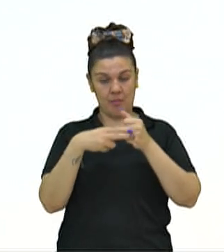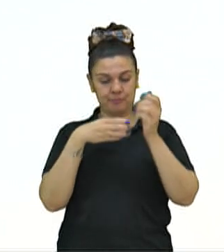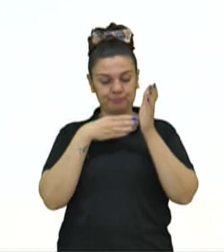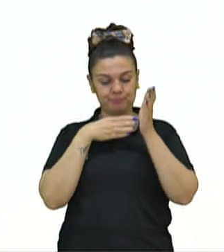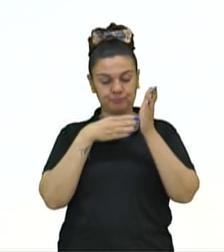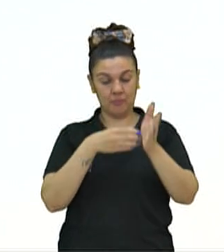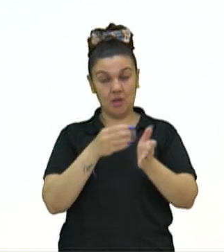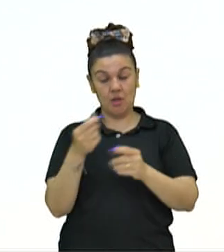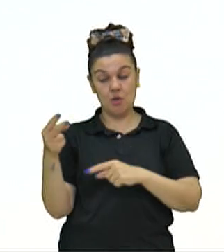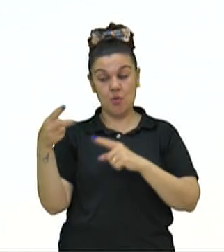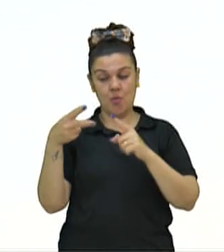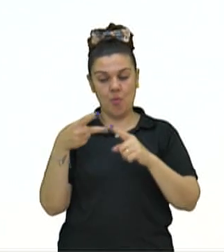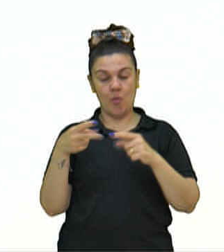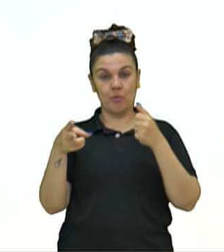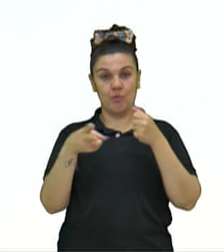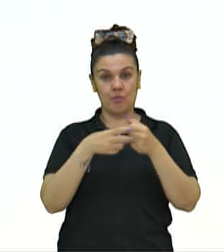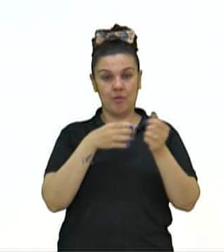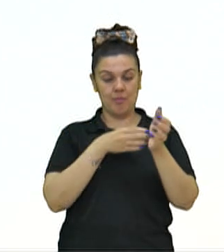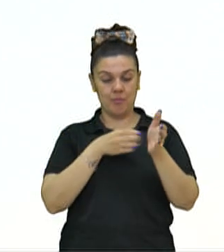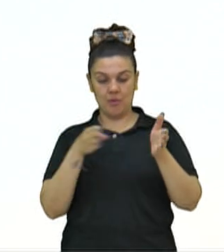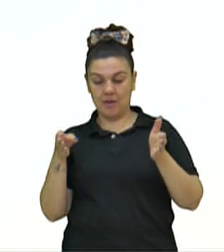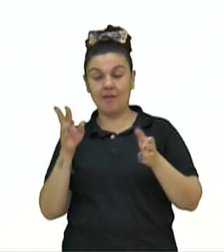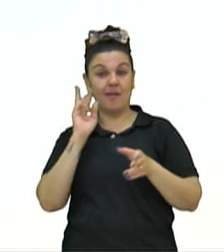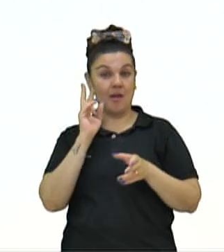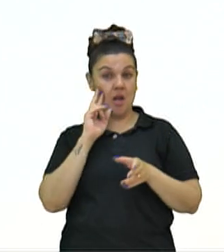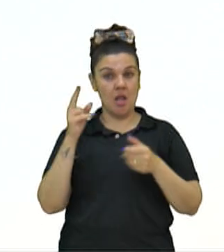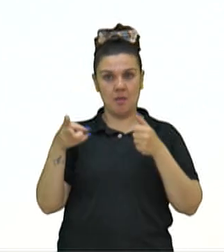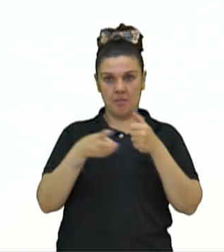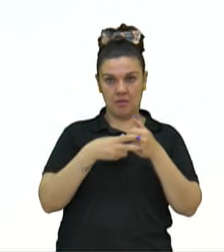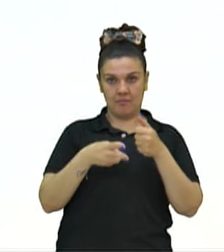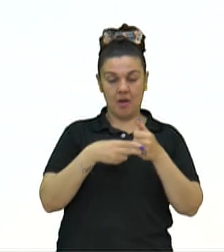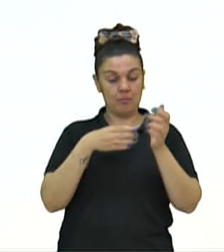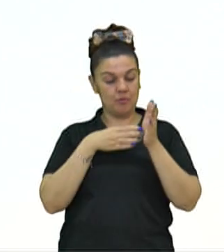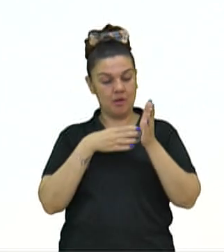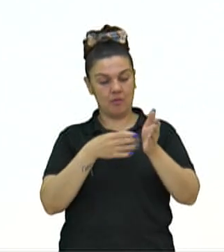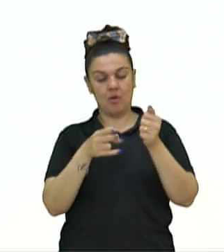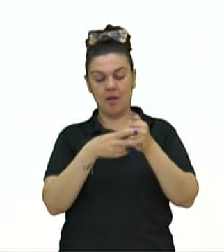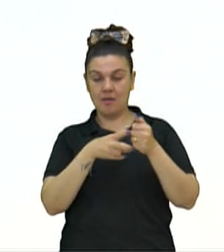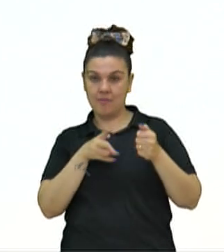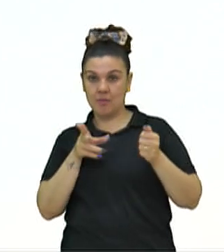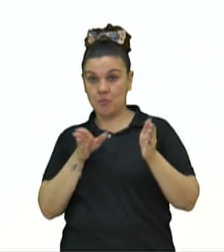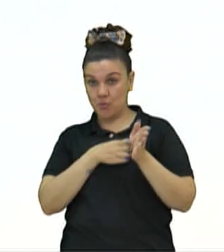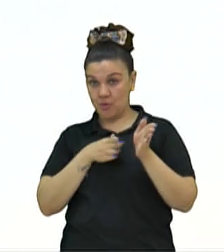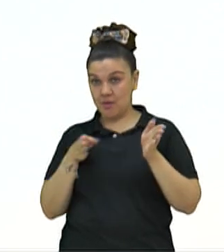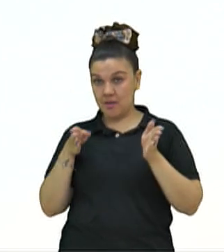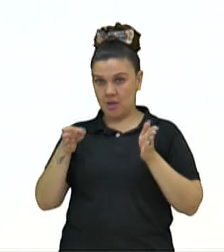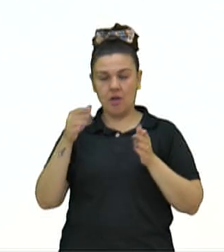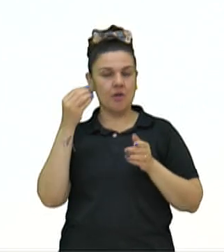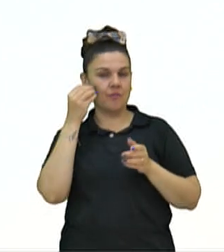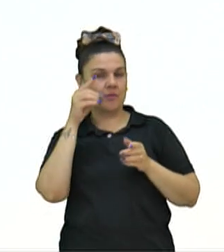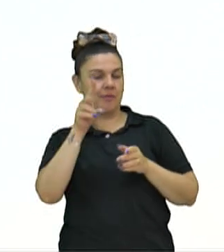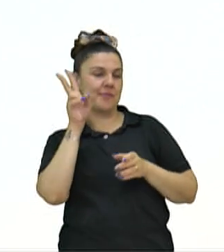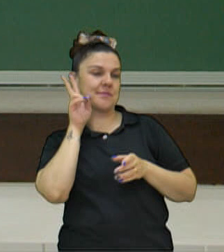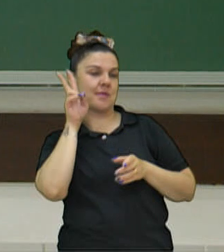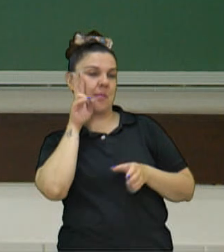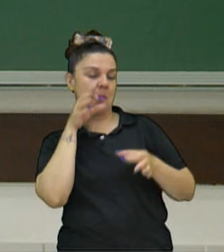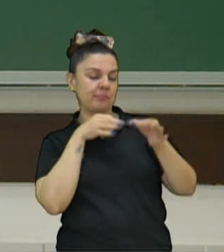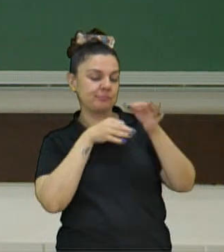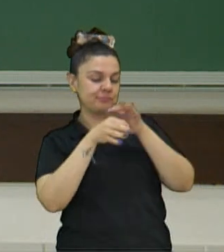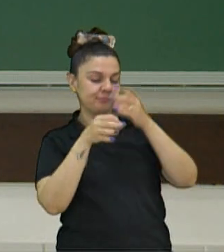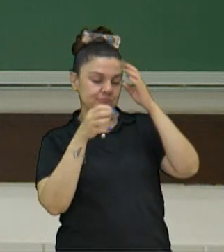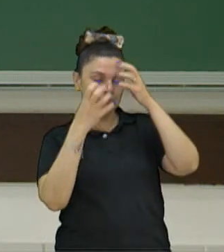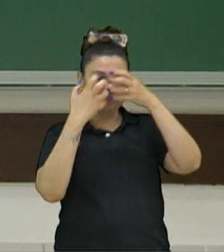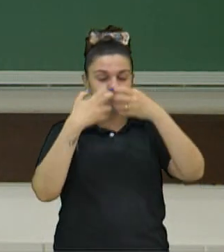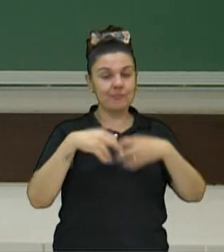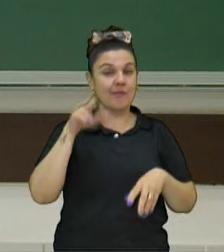verbo irregular. Você lembra dos verbos regulares e irregulares? Então eu vou primeiro deixar que você lembre, que você force